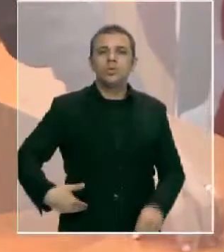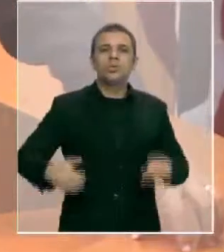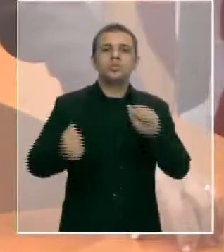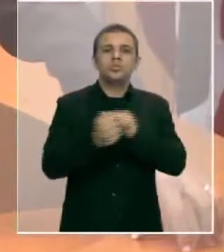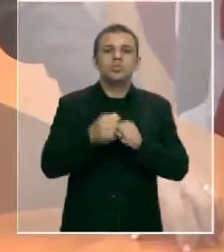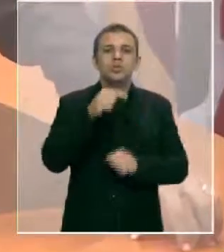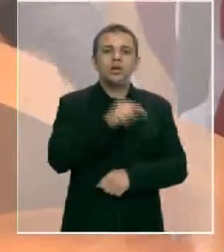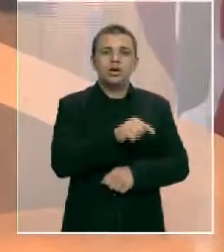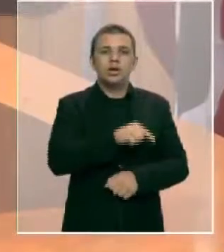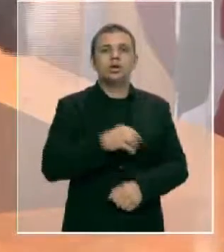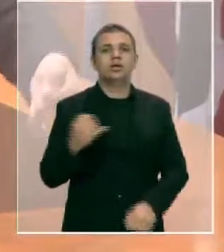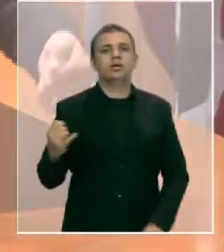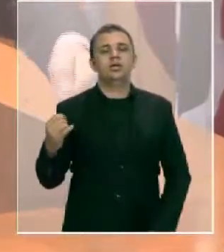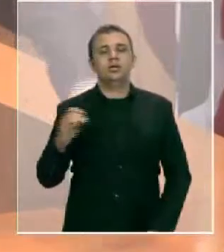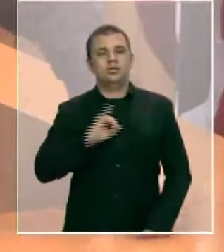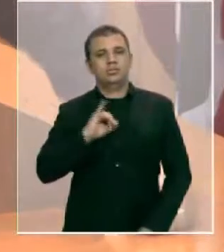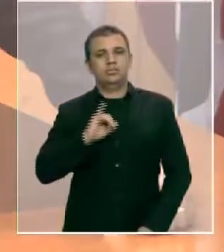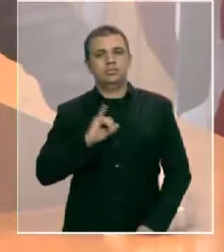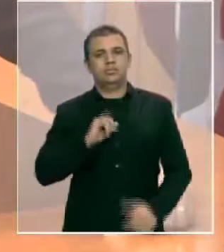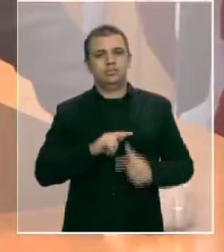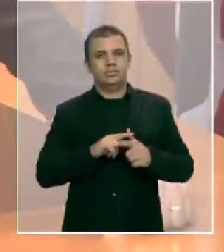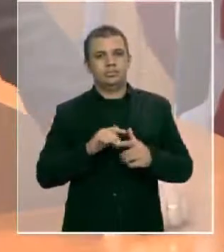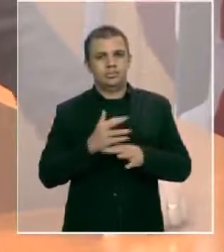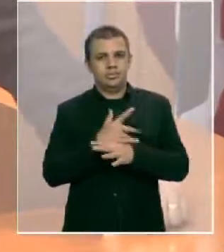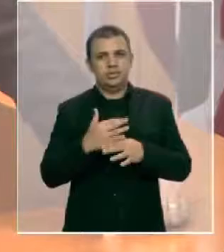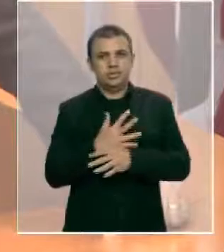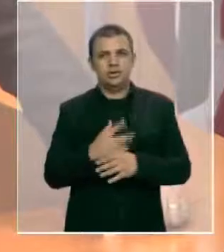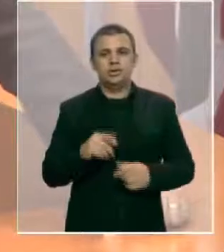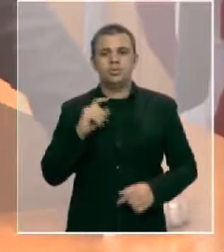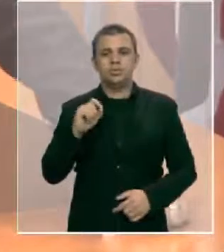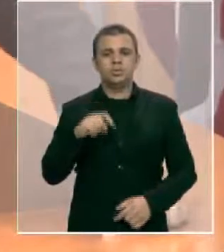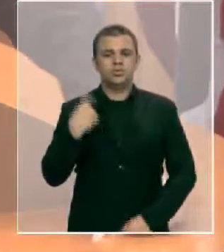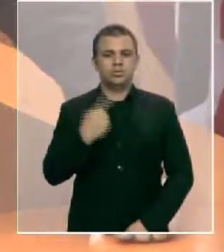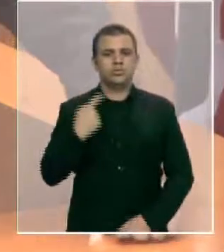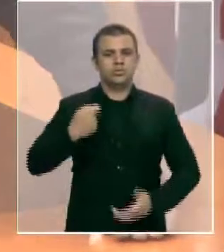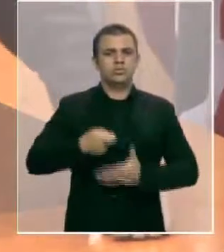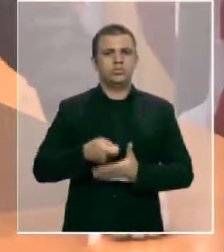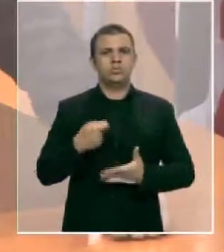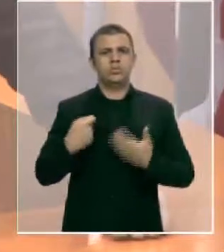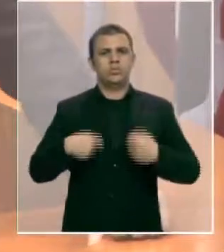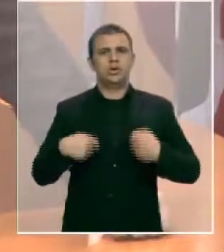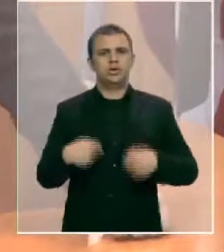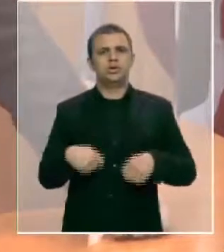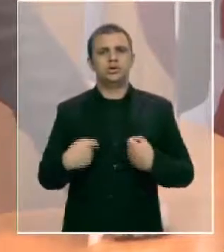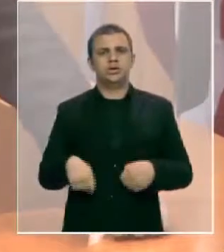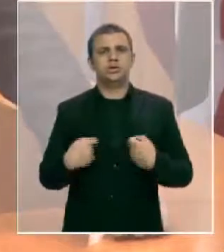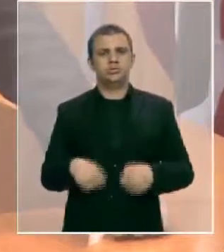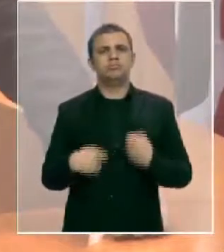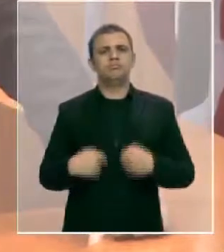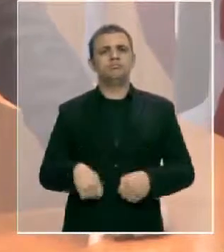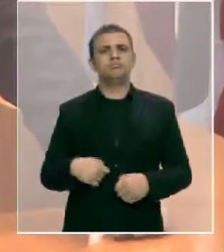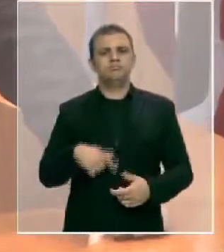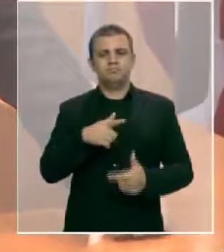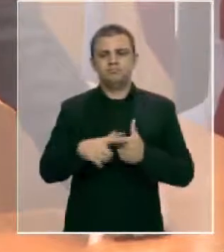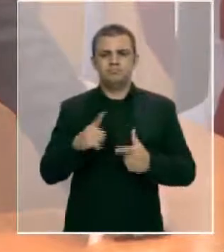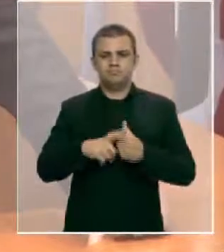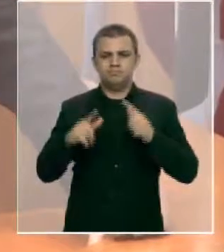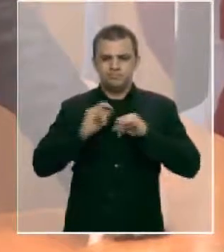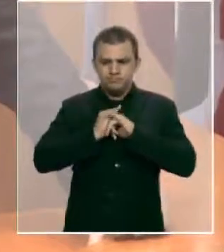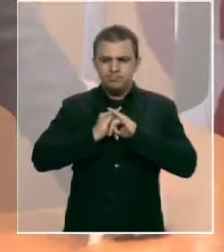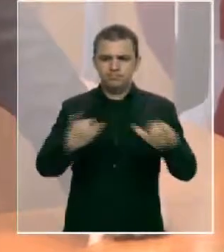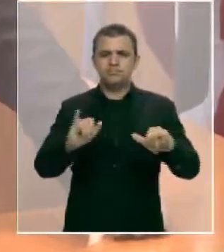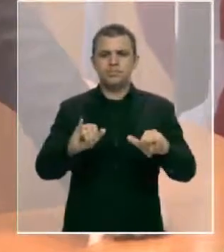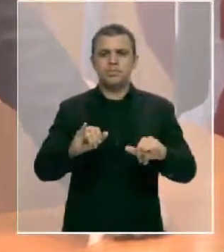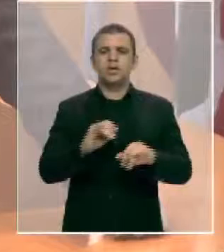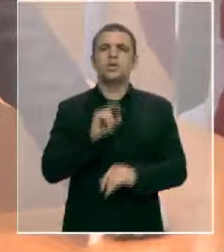em encarar esse problema, chamar para si essa responsabilidade e dizer que a CAEMA é do povo e que